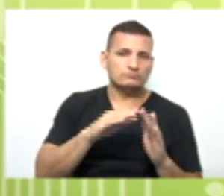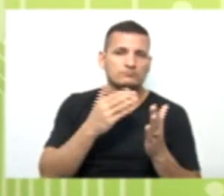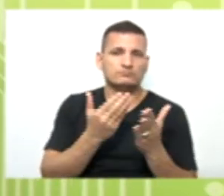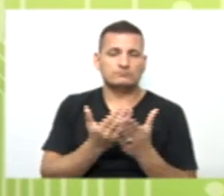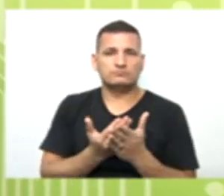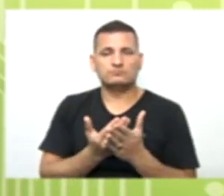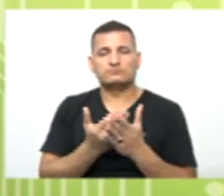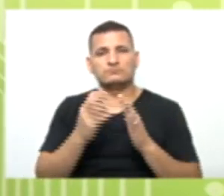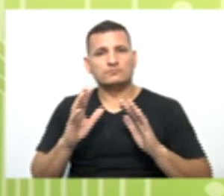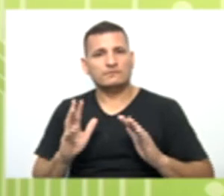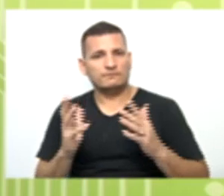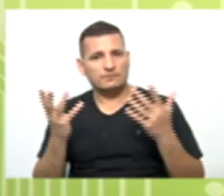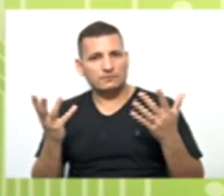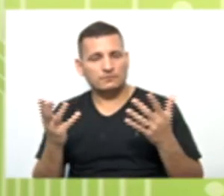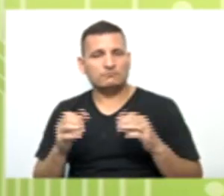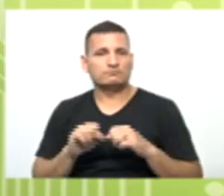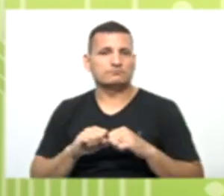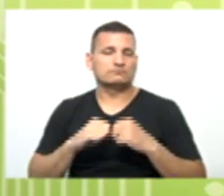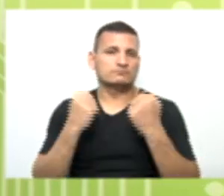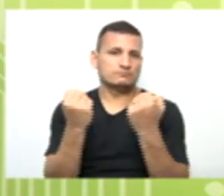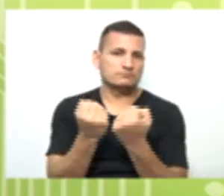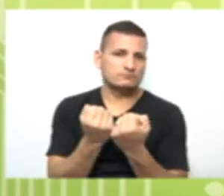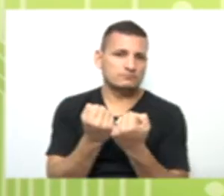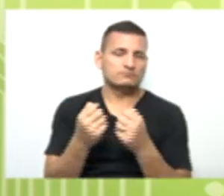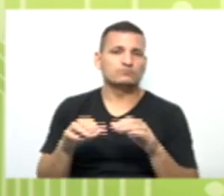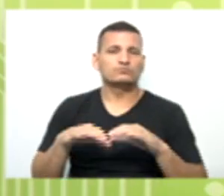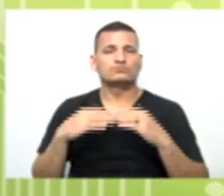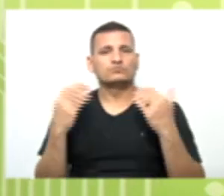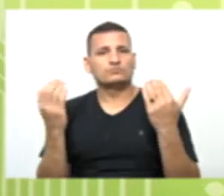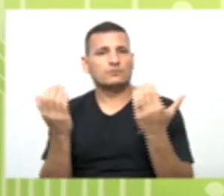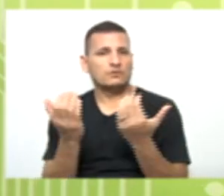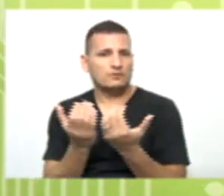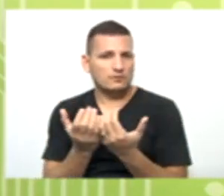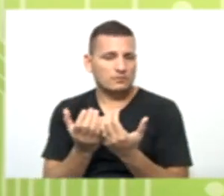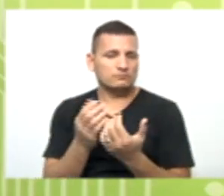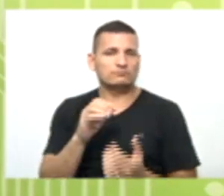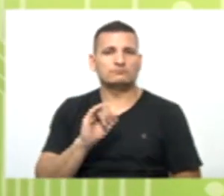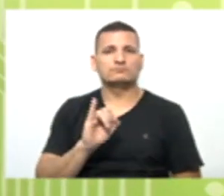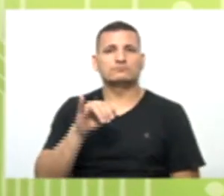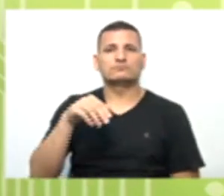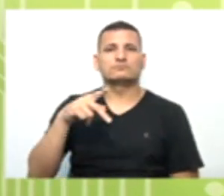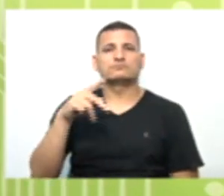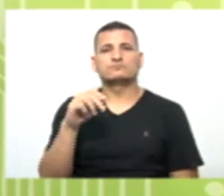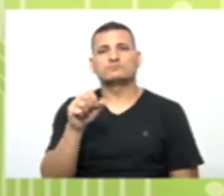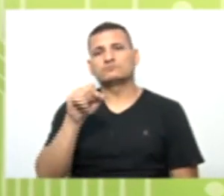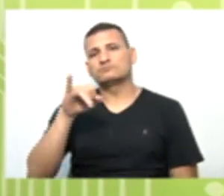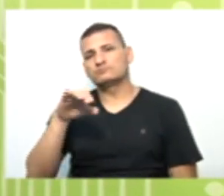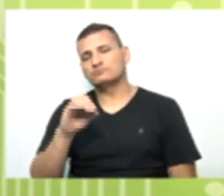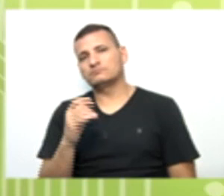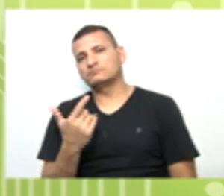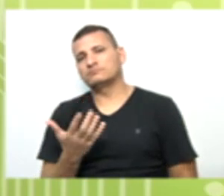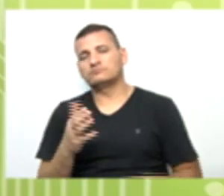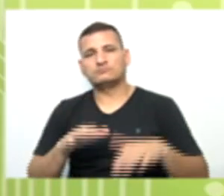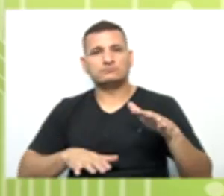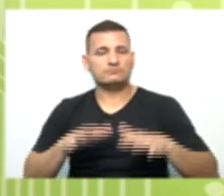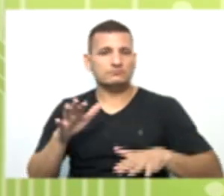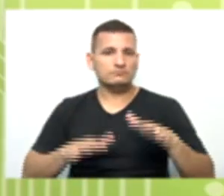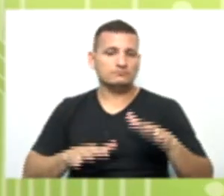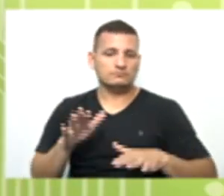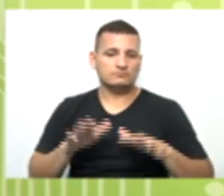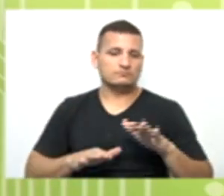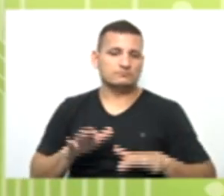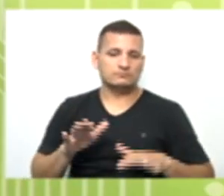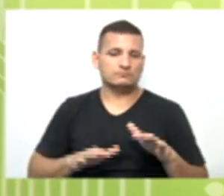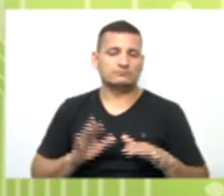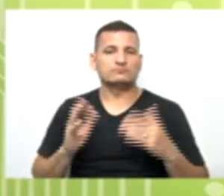num evento, seminário, congresso, simpósio, aí vai depender, né, professora, de qual evento